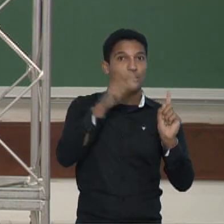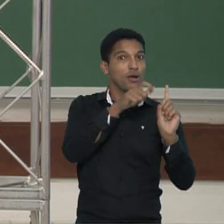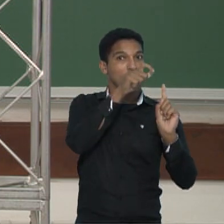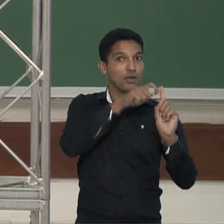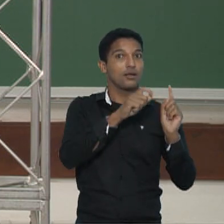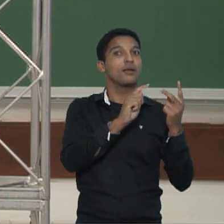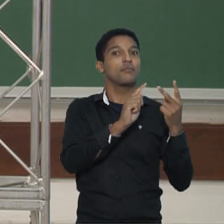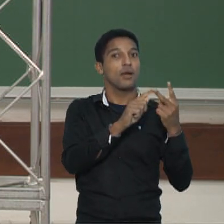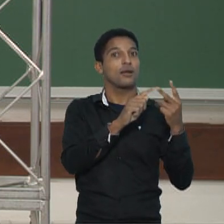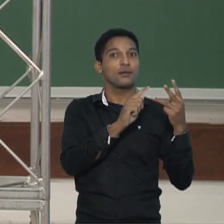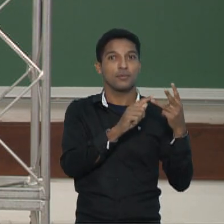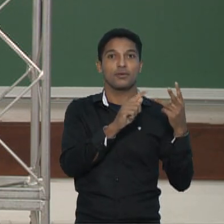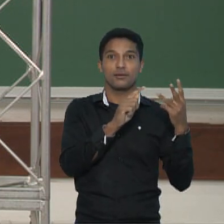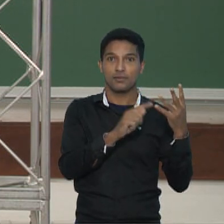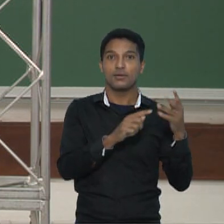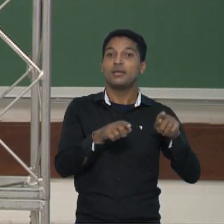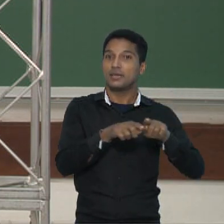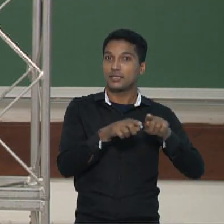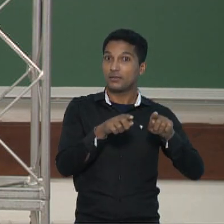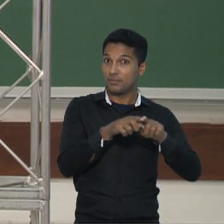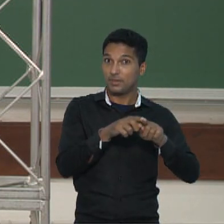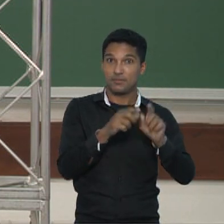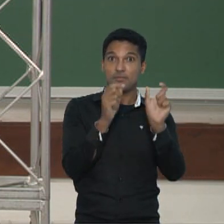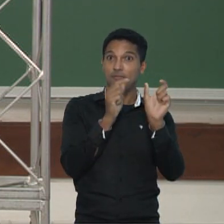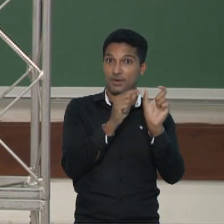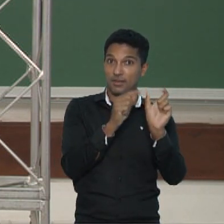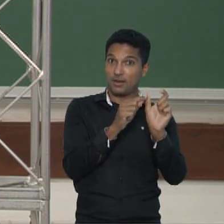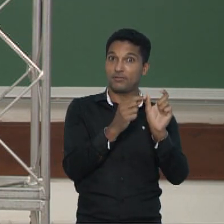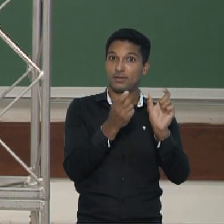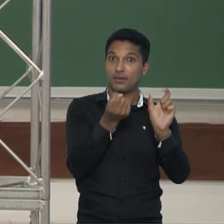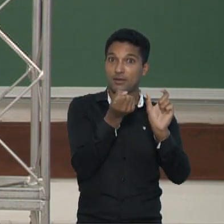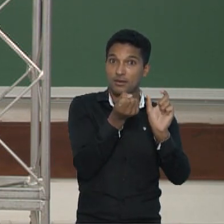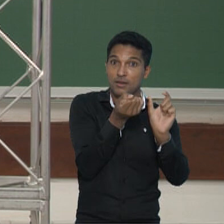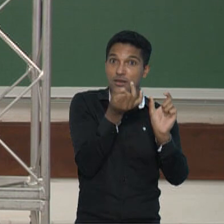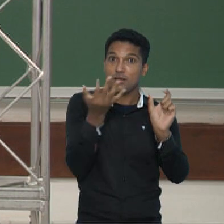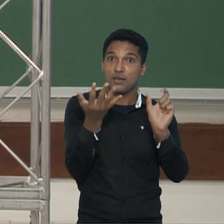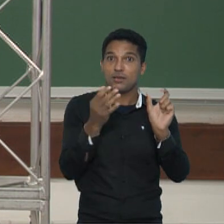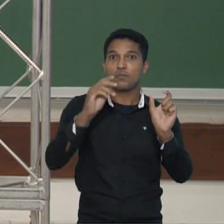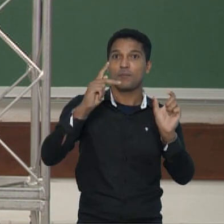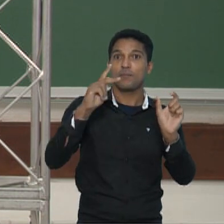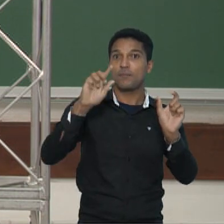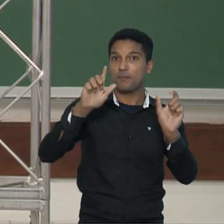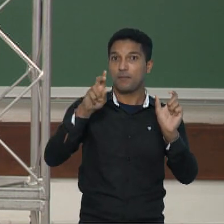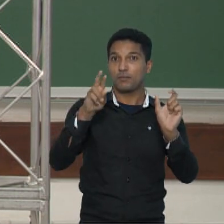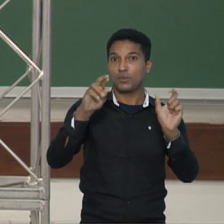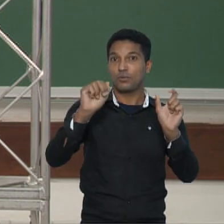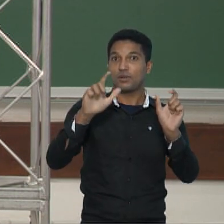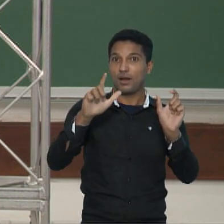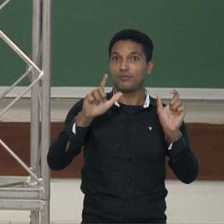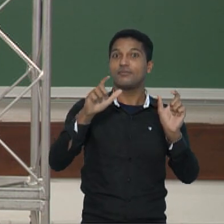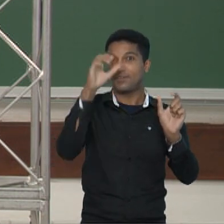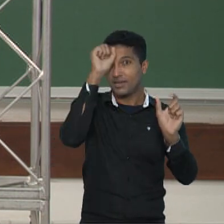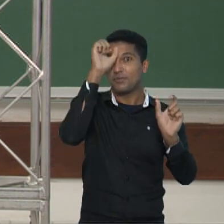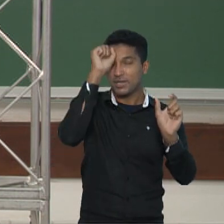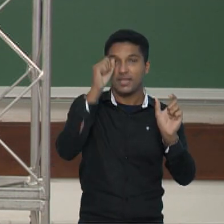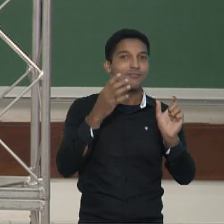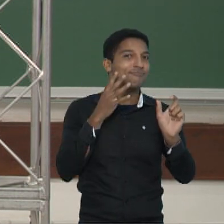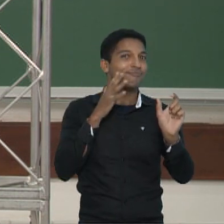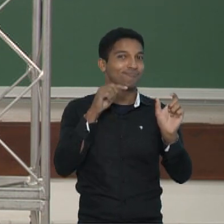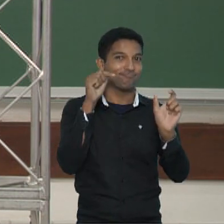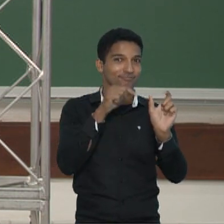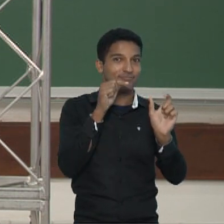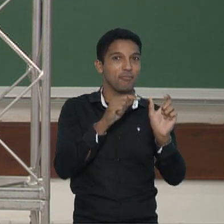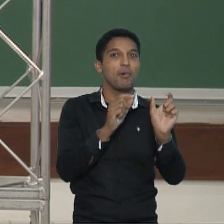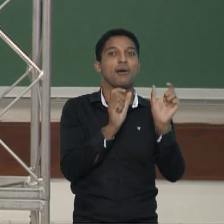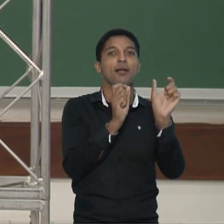o plural das palavrinhas. Nós vamos aprender umas coisas bem bacanas em relação a isso. Como é que nós fazemos